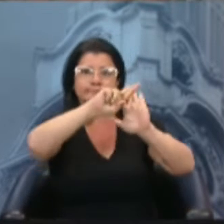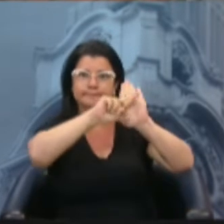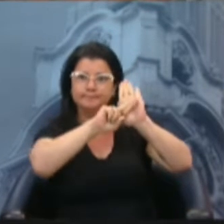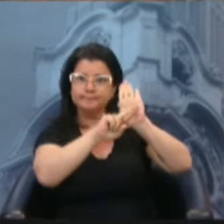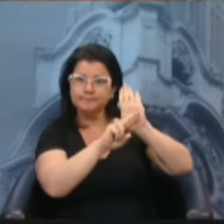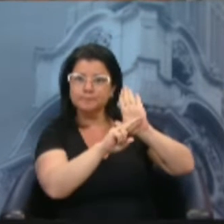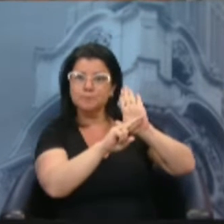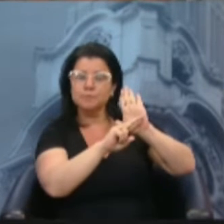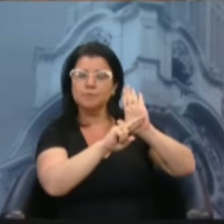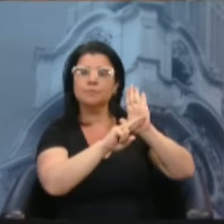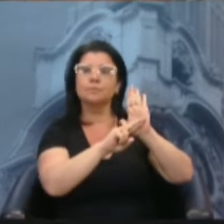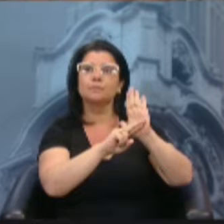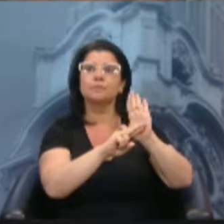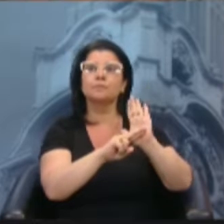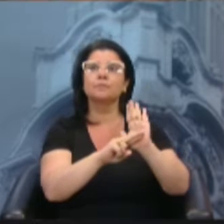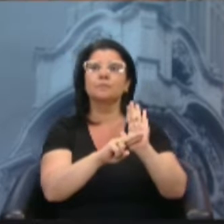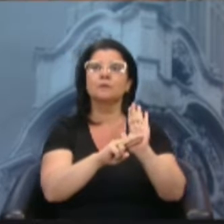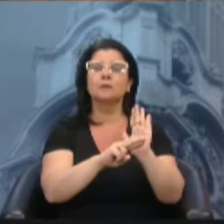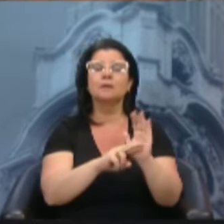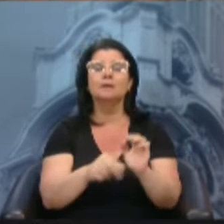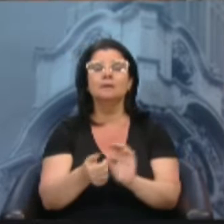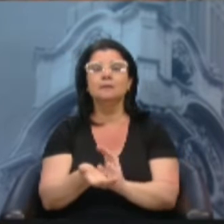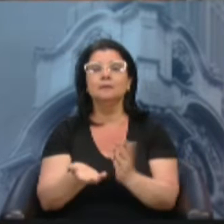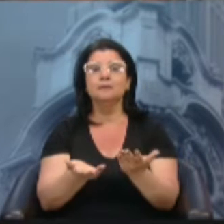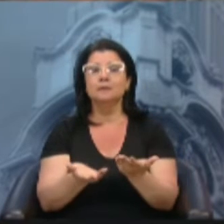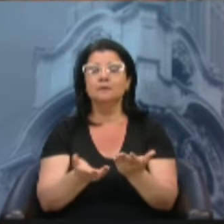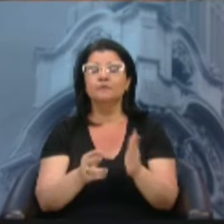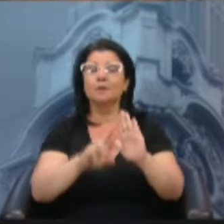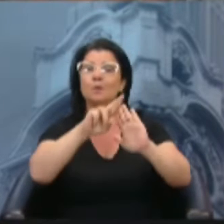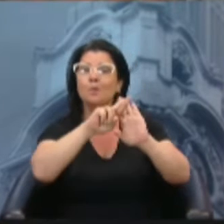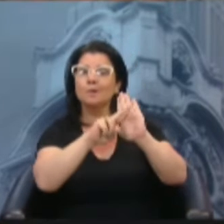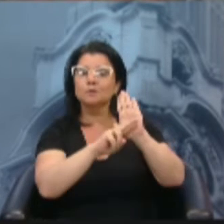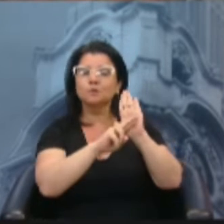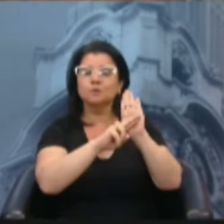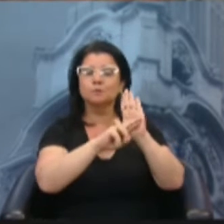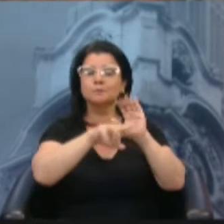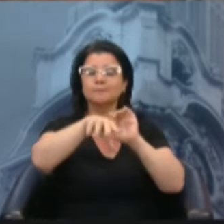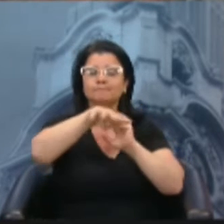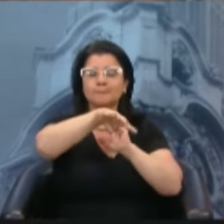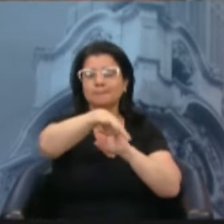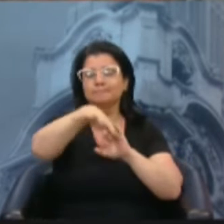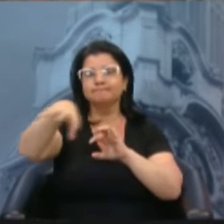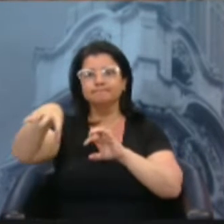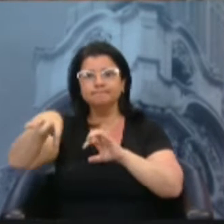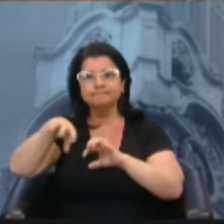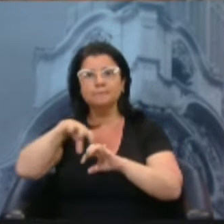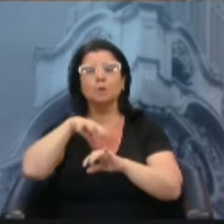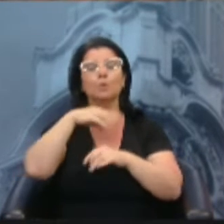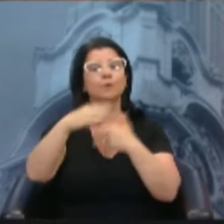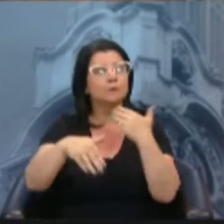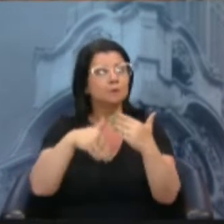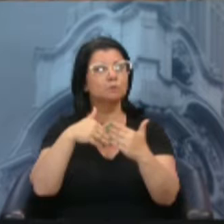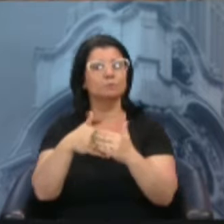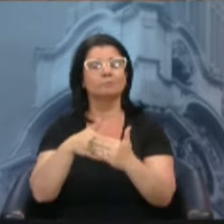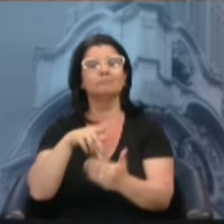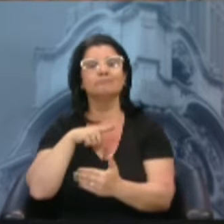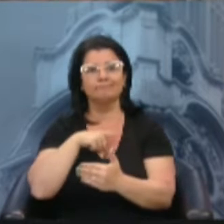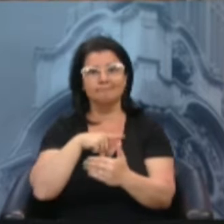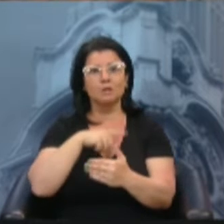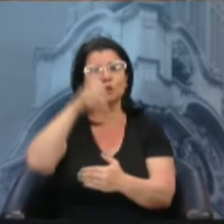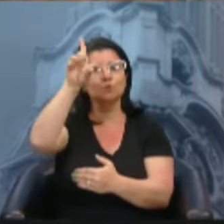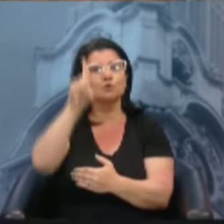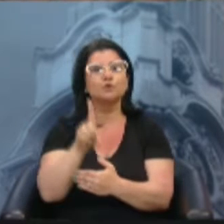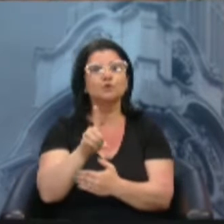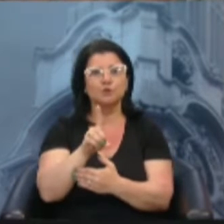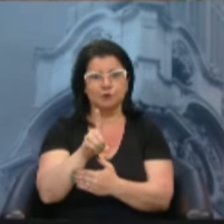e considera, vamos dizer assim, o regime do entorno, né? O que todos os demais teriam direito no entorno do terreno, que seria